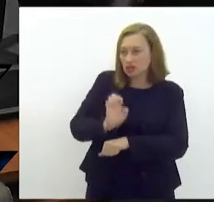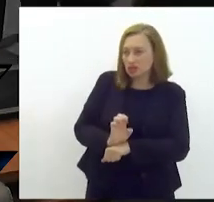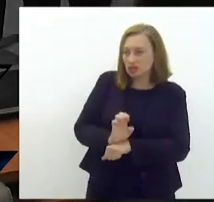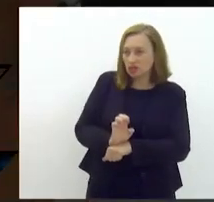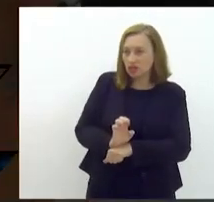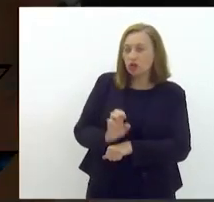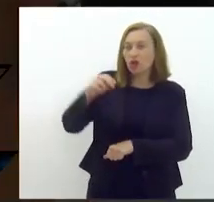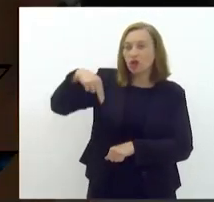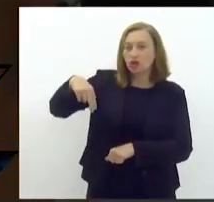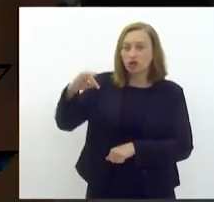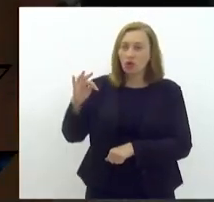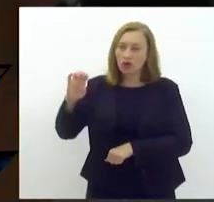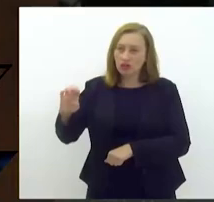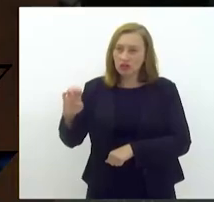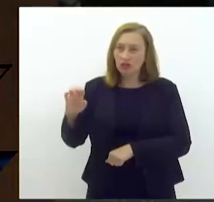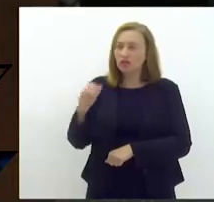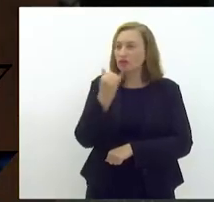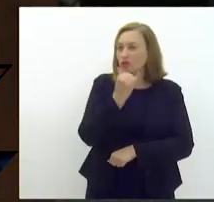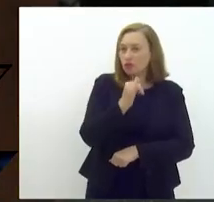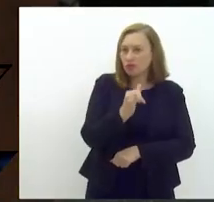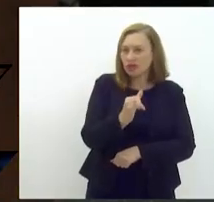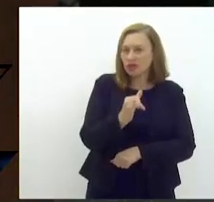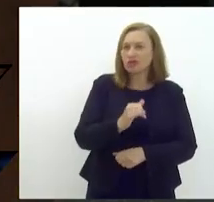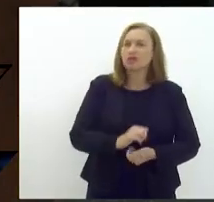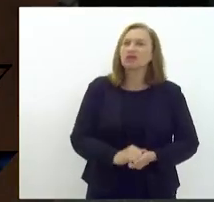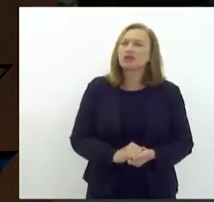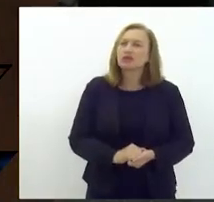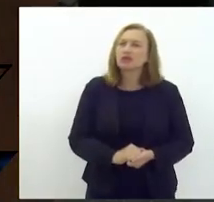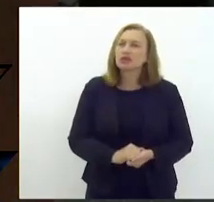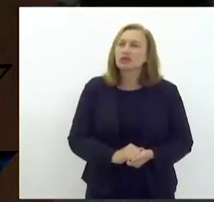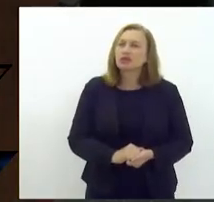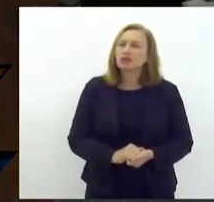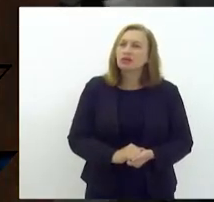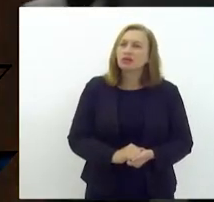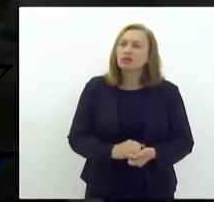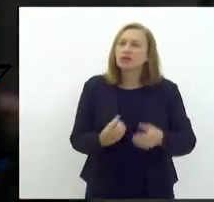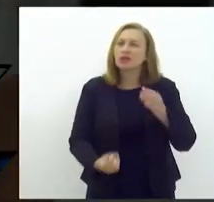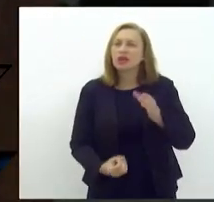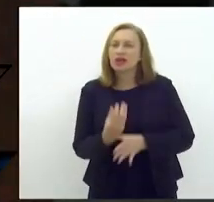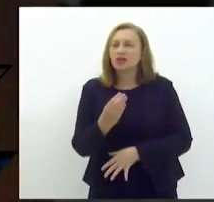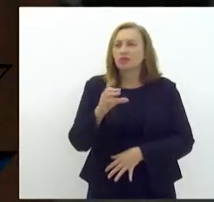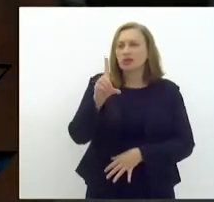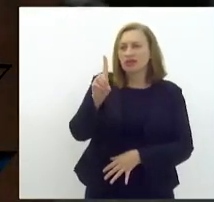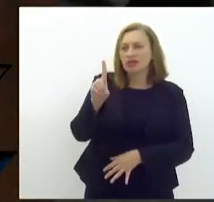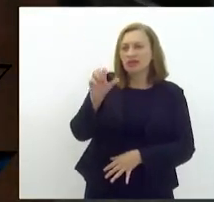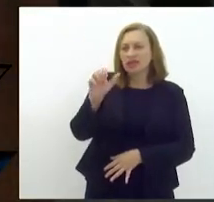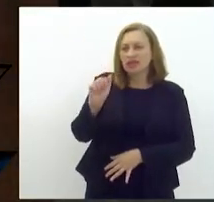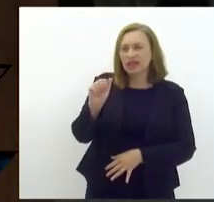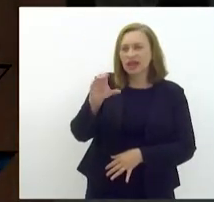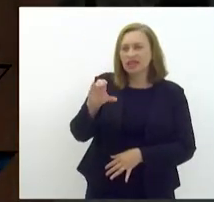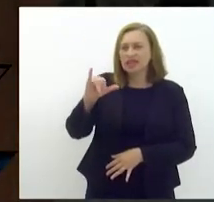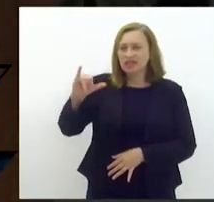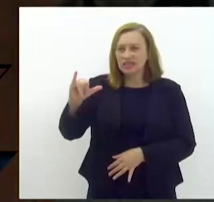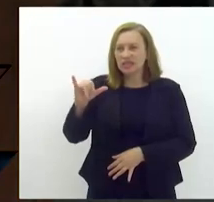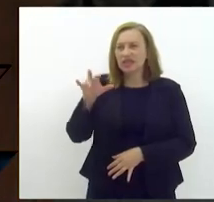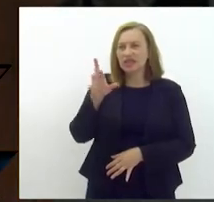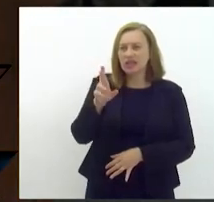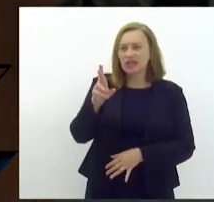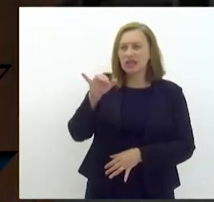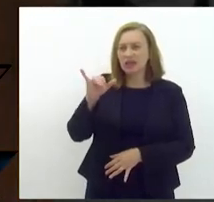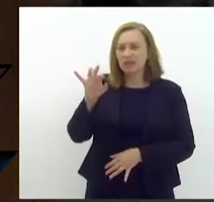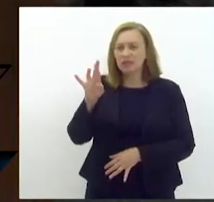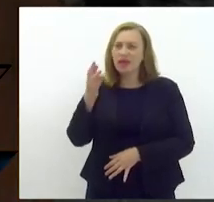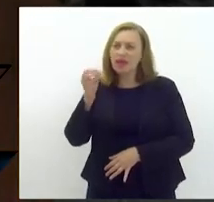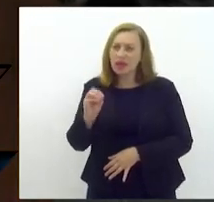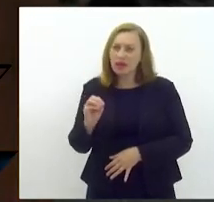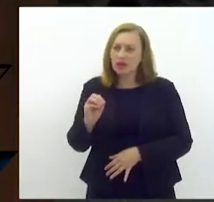Norte Fluminense e idealizada e implementada por Darcy Ribeiro a UEF tem o seu Pilar e